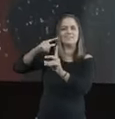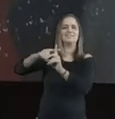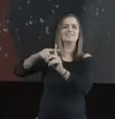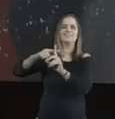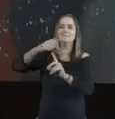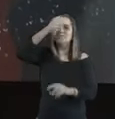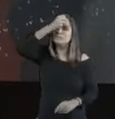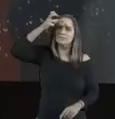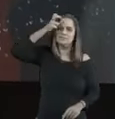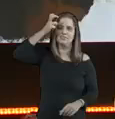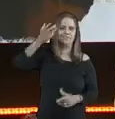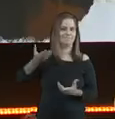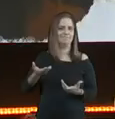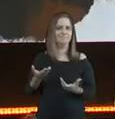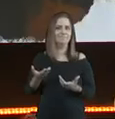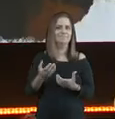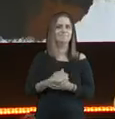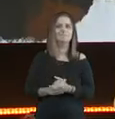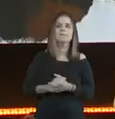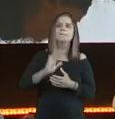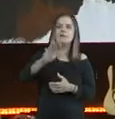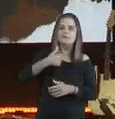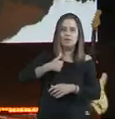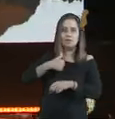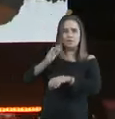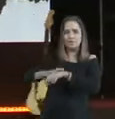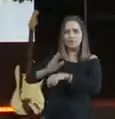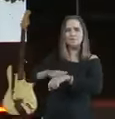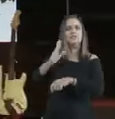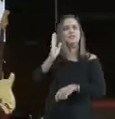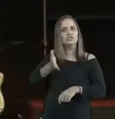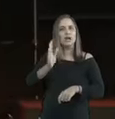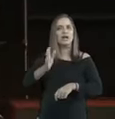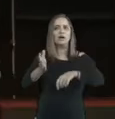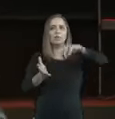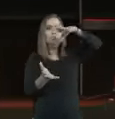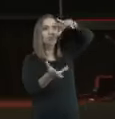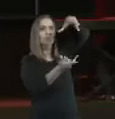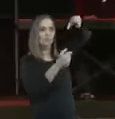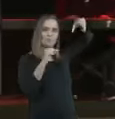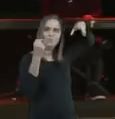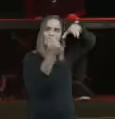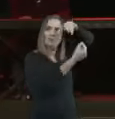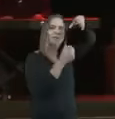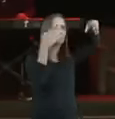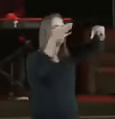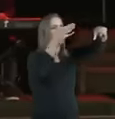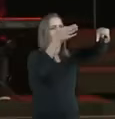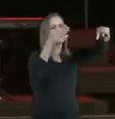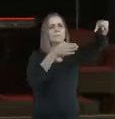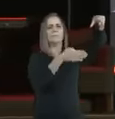Eu já fui a mais de 40 países, eu já preguei para autoridades, eu já preguei para